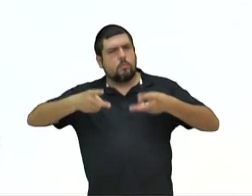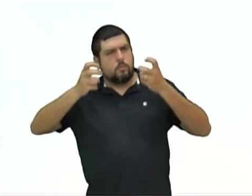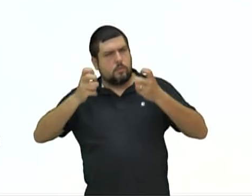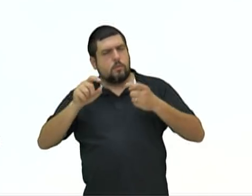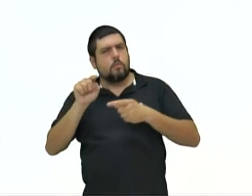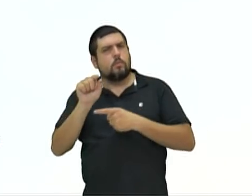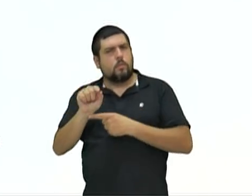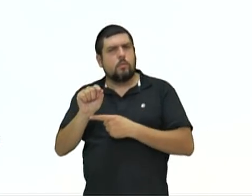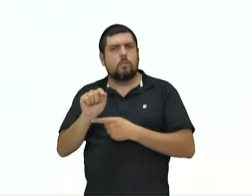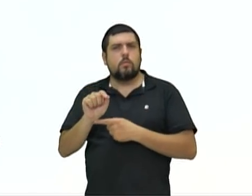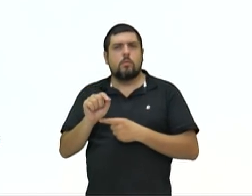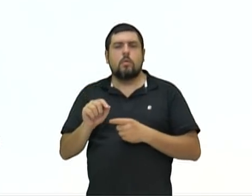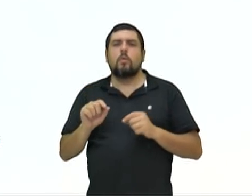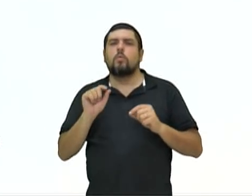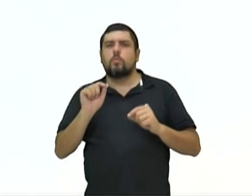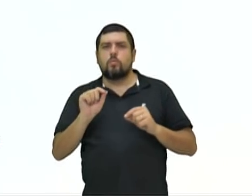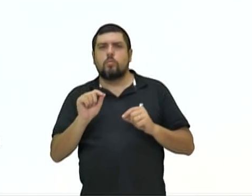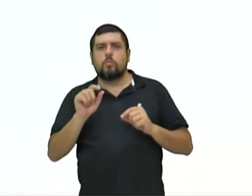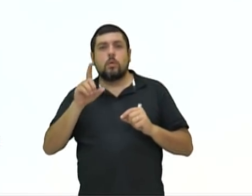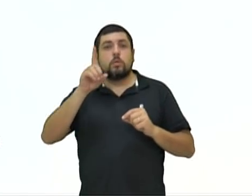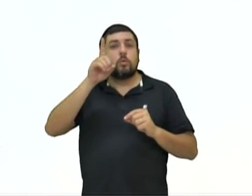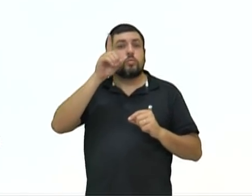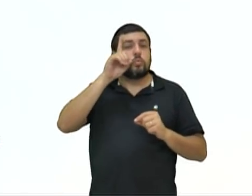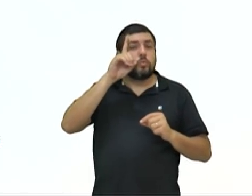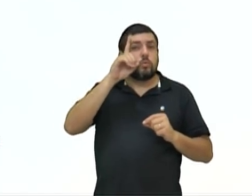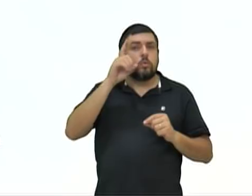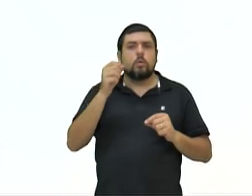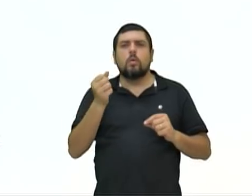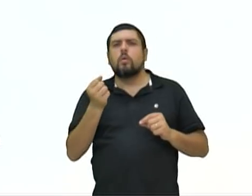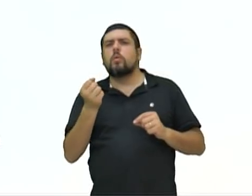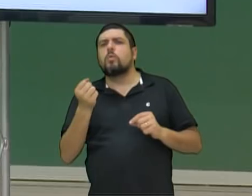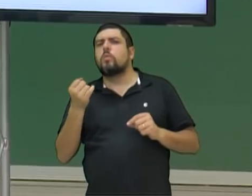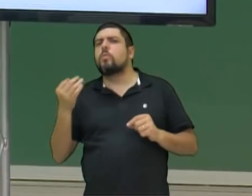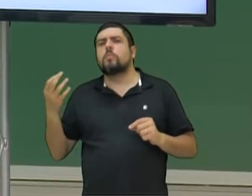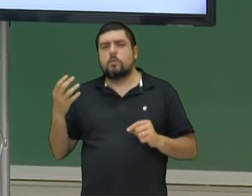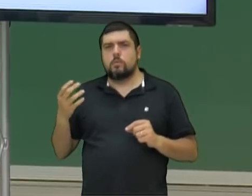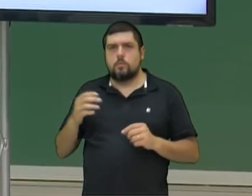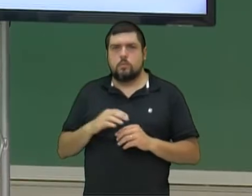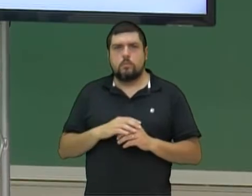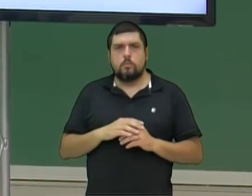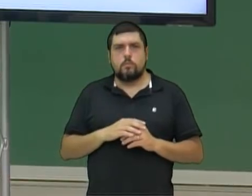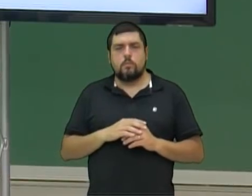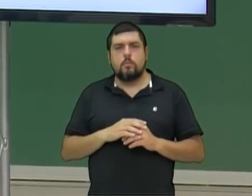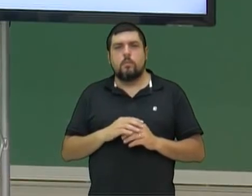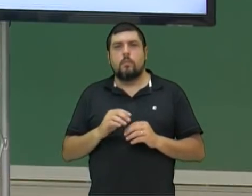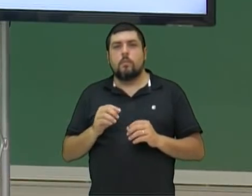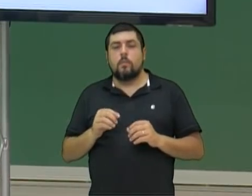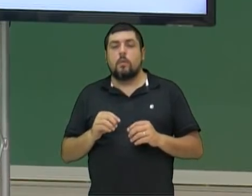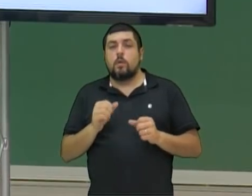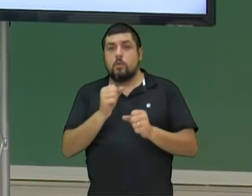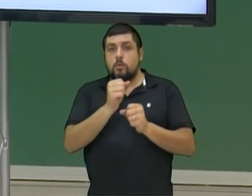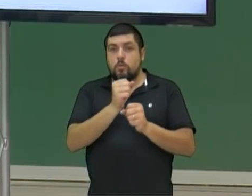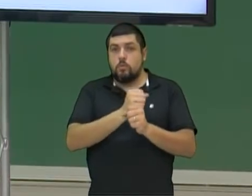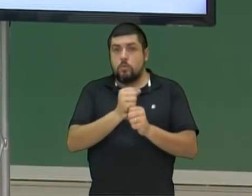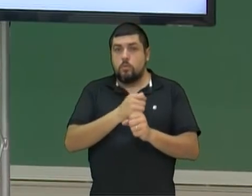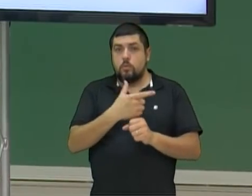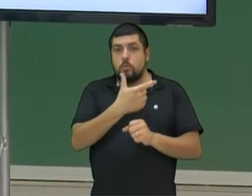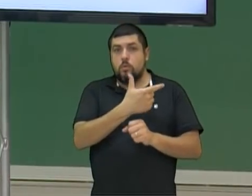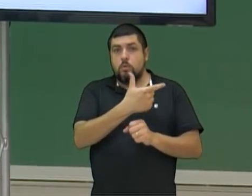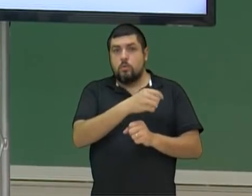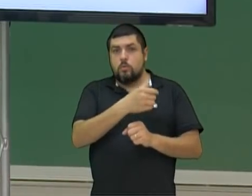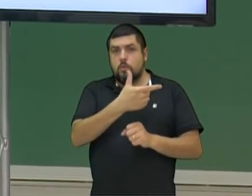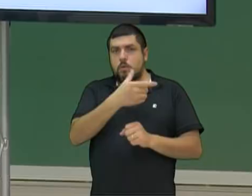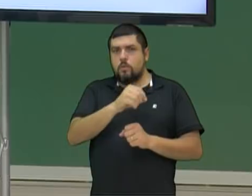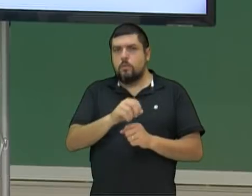vocês. Então, por data e o número de casos. Aqui no início de 2020, tá? Tinha